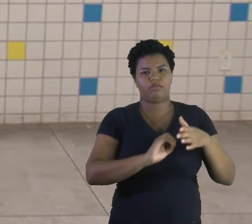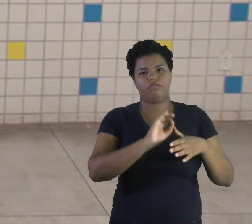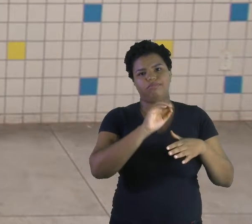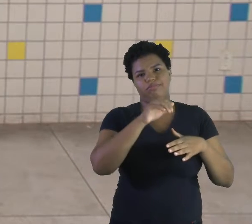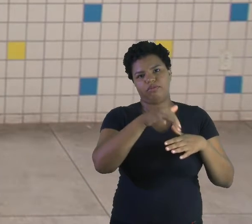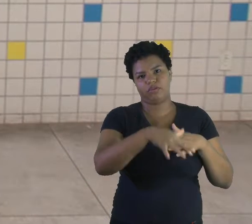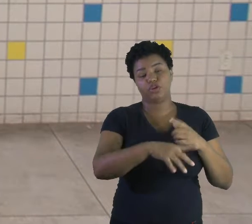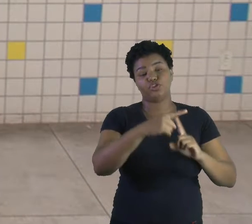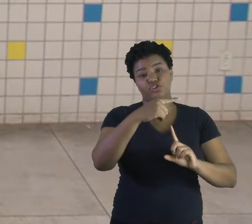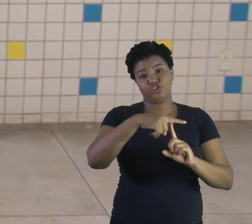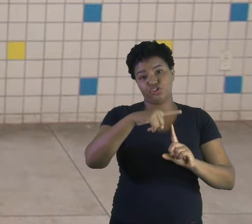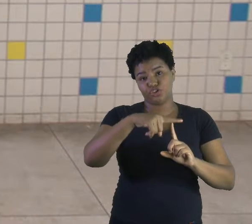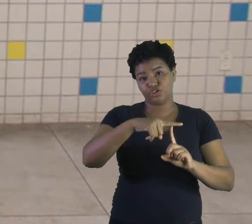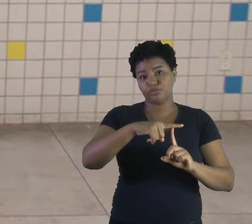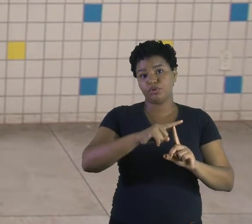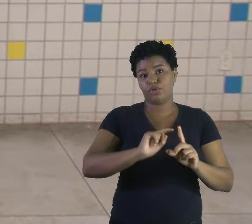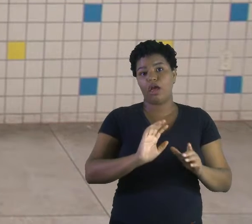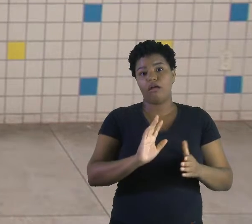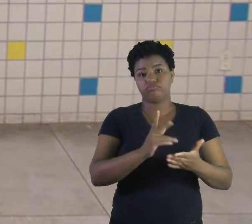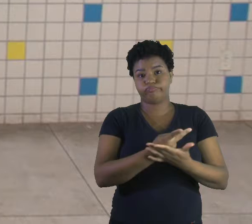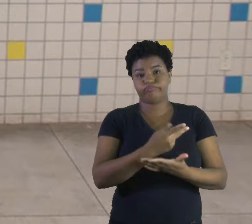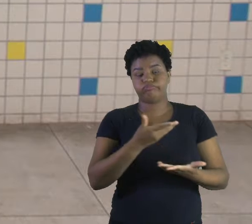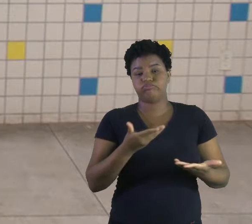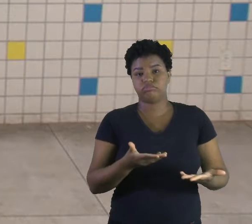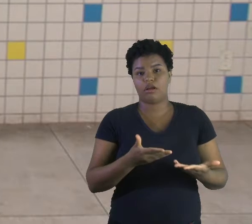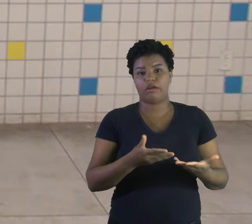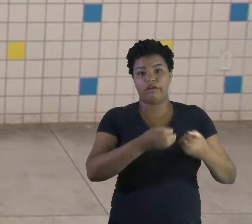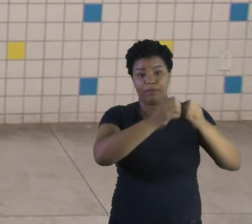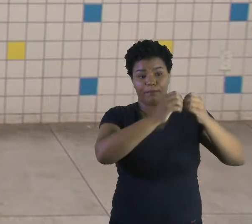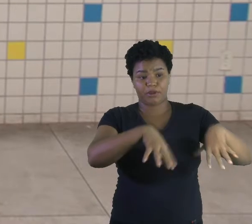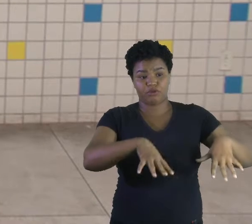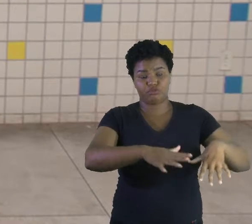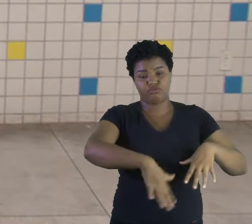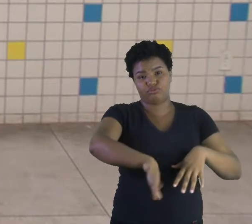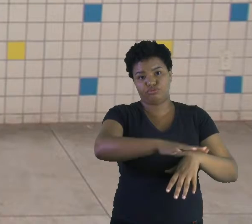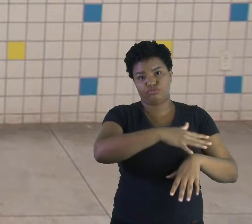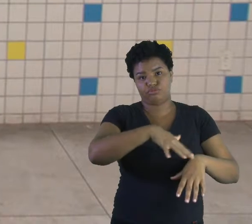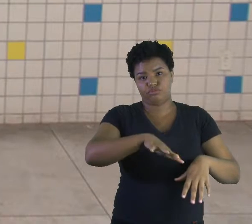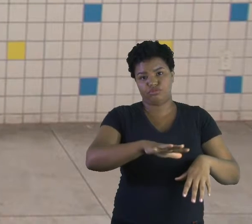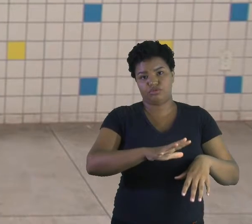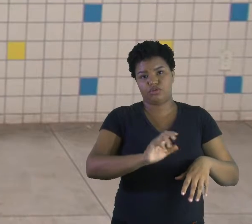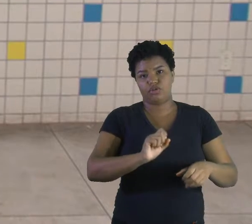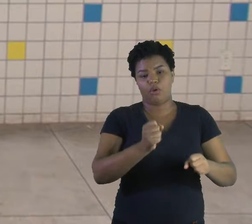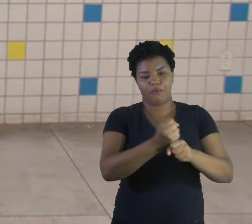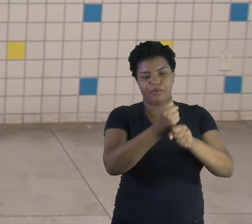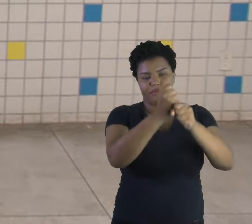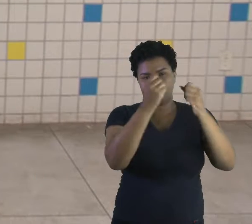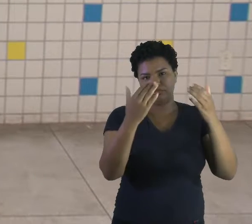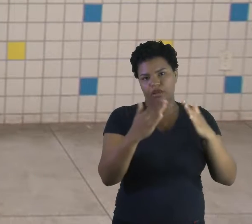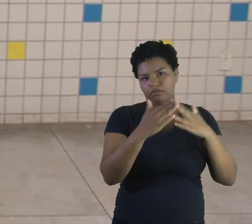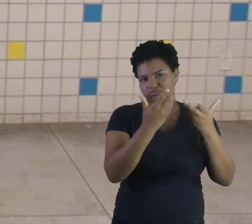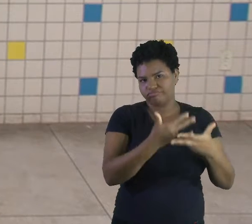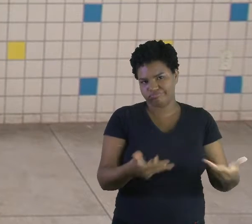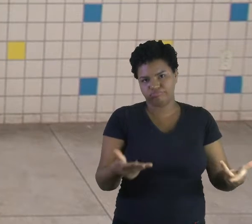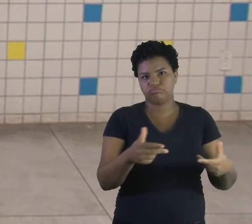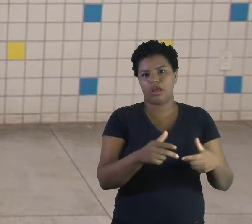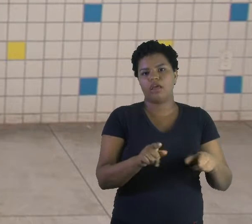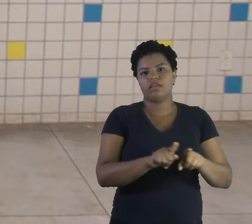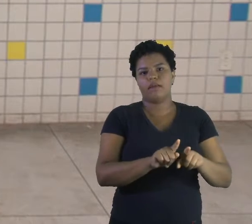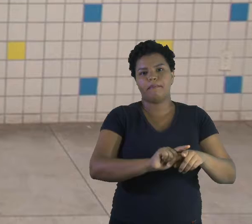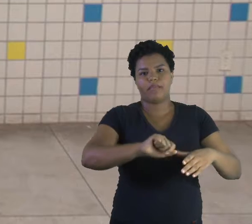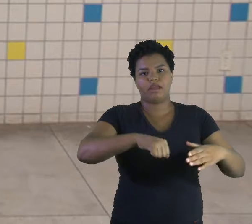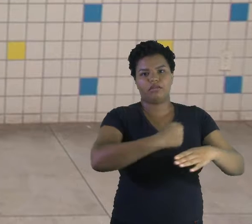do tipo, né, da ação vulcânica, destruição de construções humanas, destruição da biodiversidade